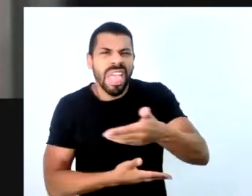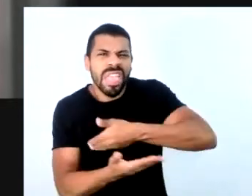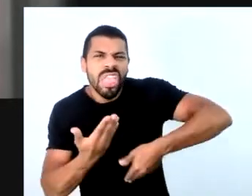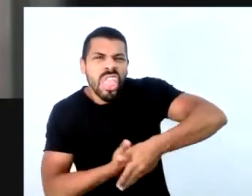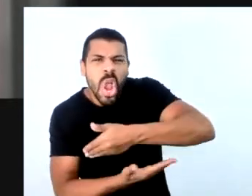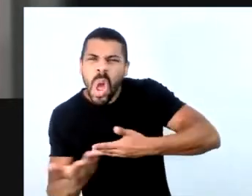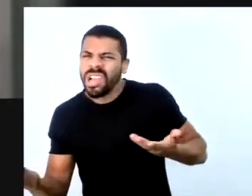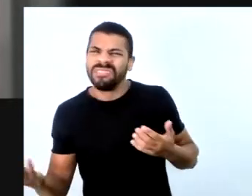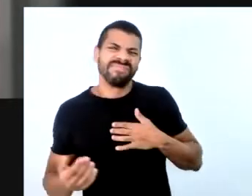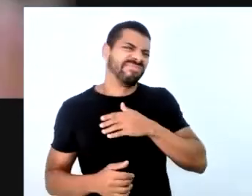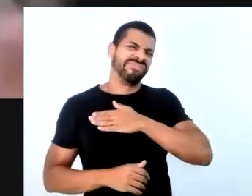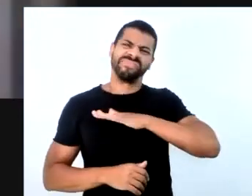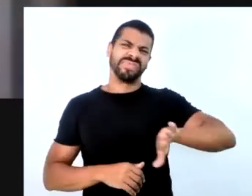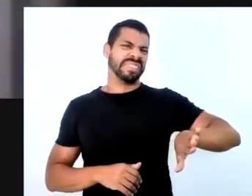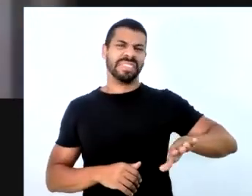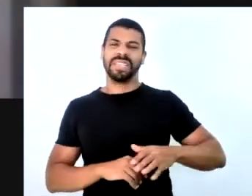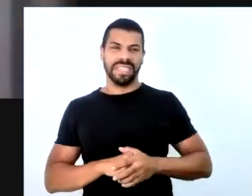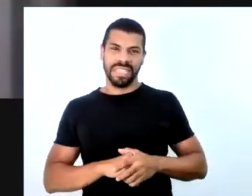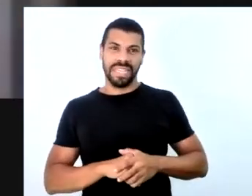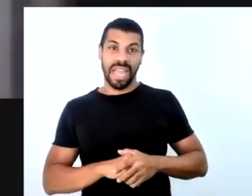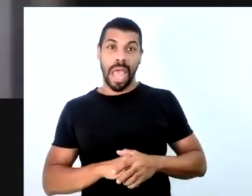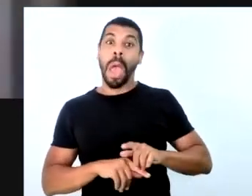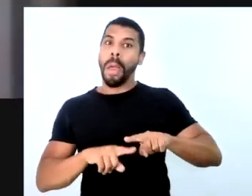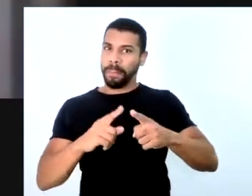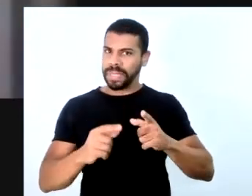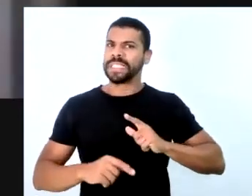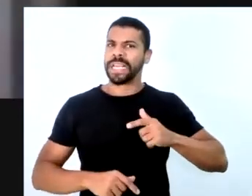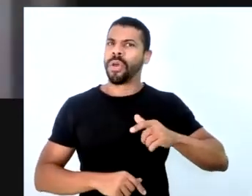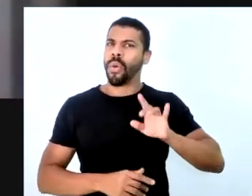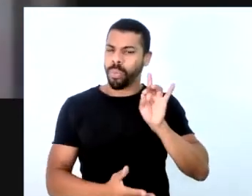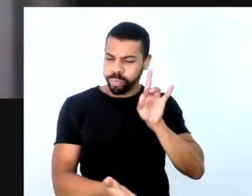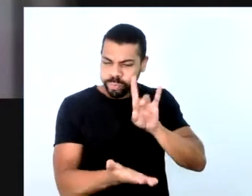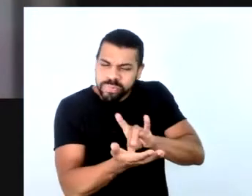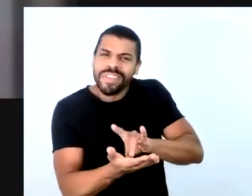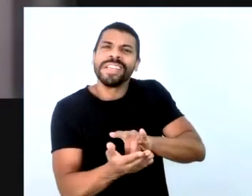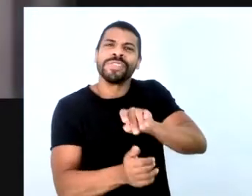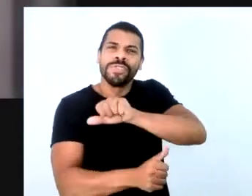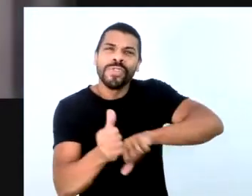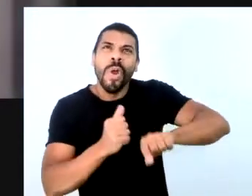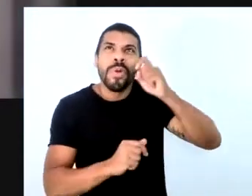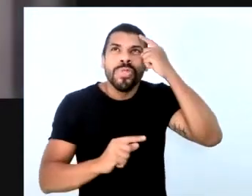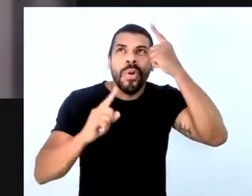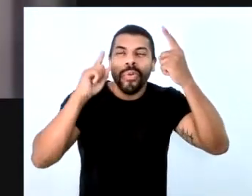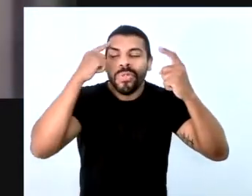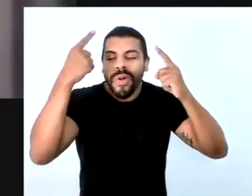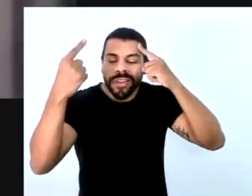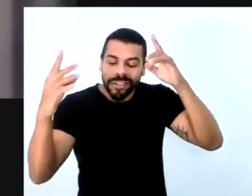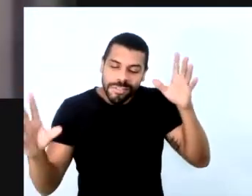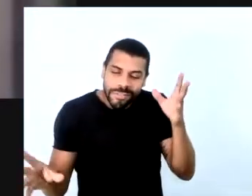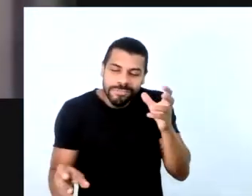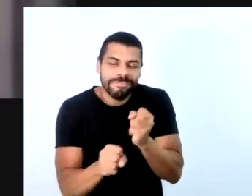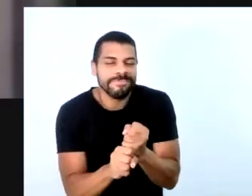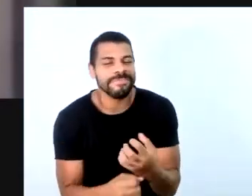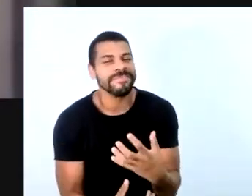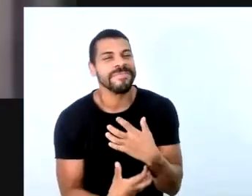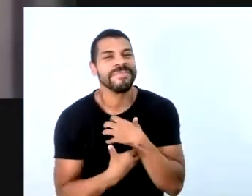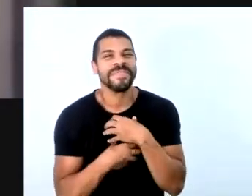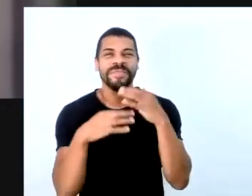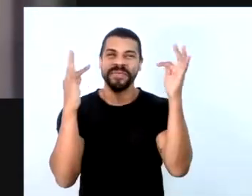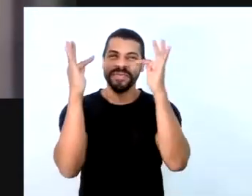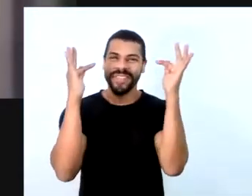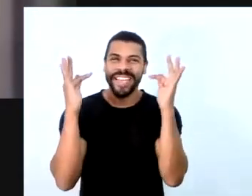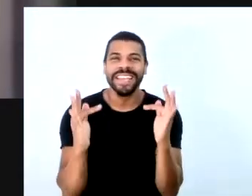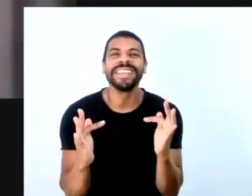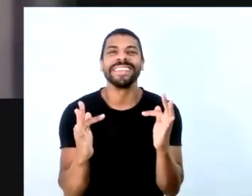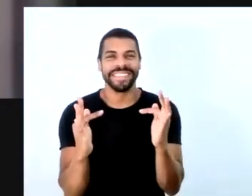num ambiente de troca com o diretor, que eu estou aprendendo, que eu estou tendo uma troca real, que assim as ideias vão